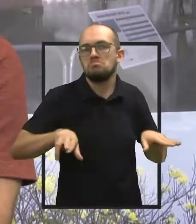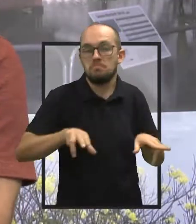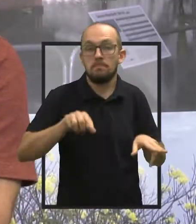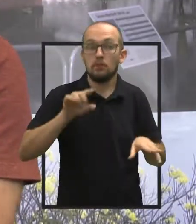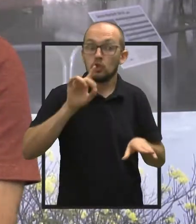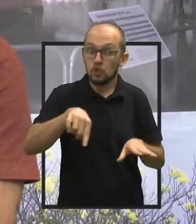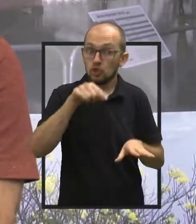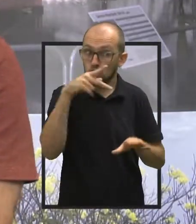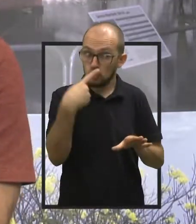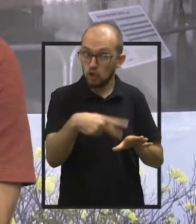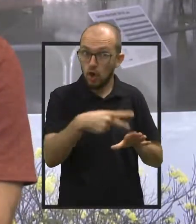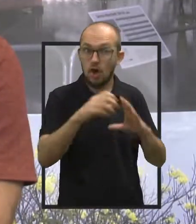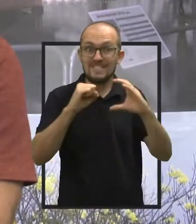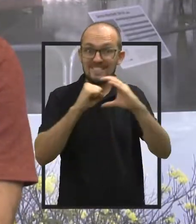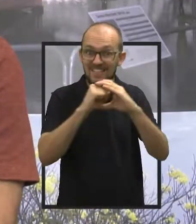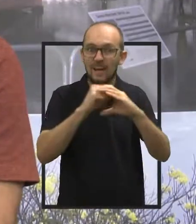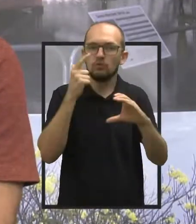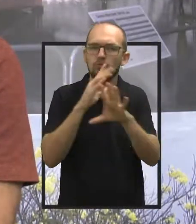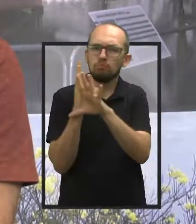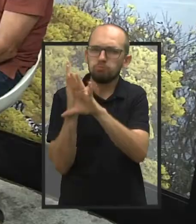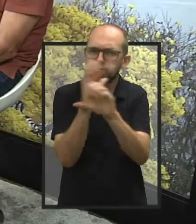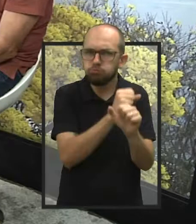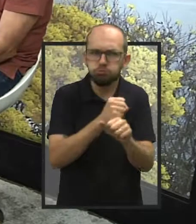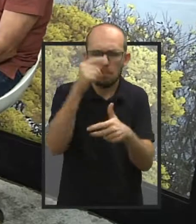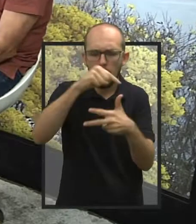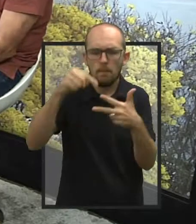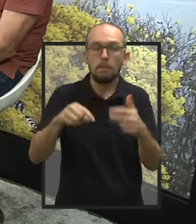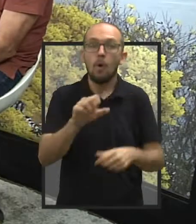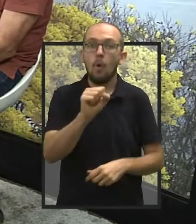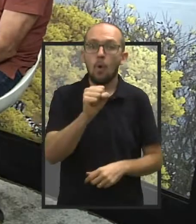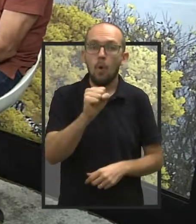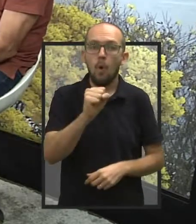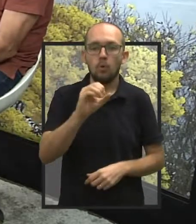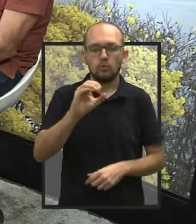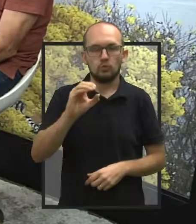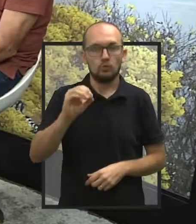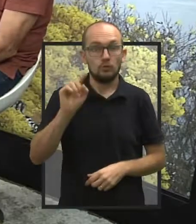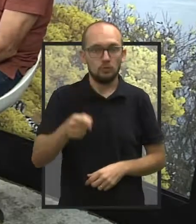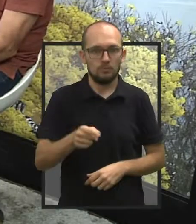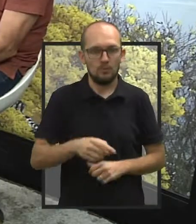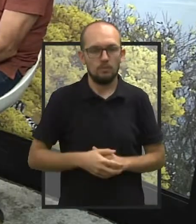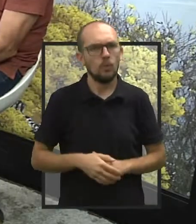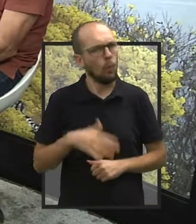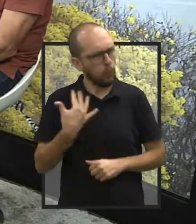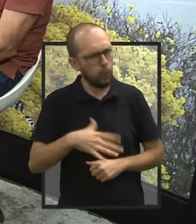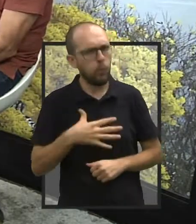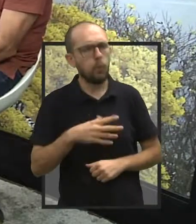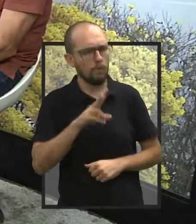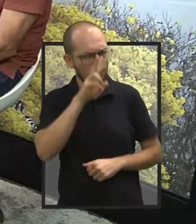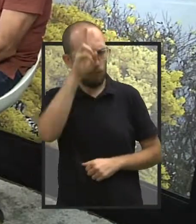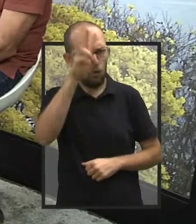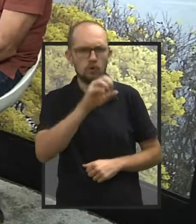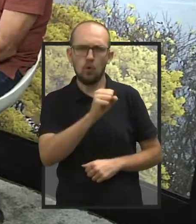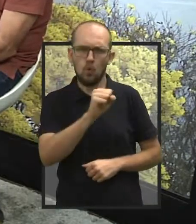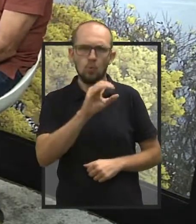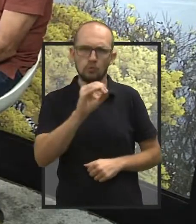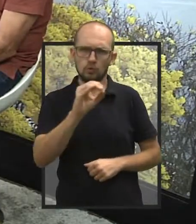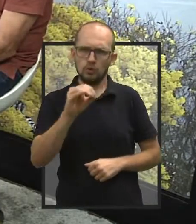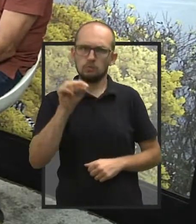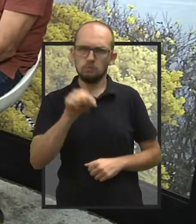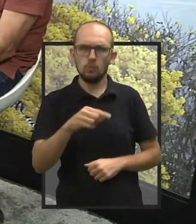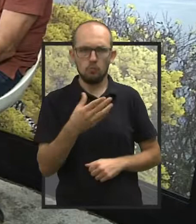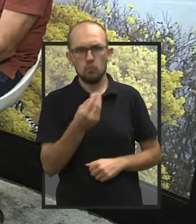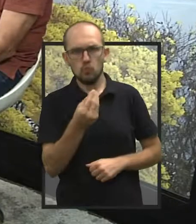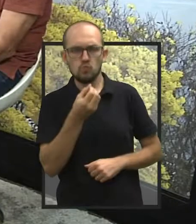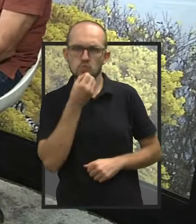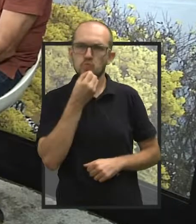conseguimos R$800 mil. Bom, é uma quantia bastante expressiva, não é, vereador? Sim. E é importante que o senhor